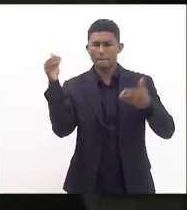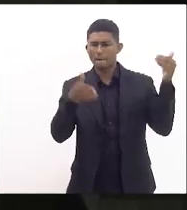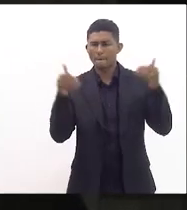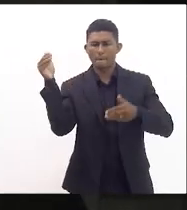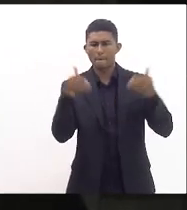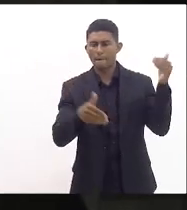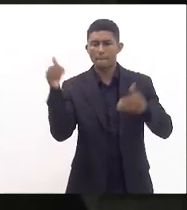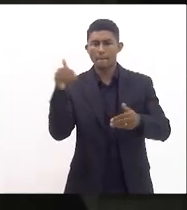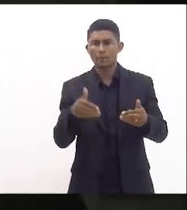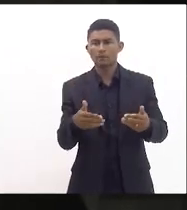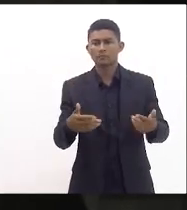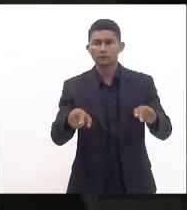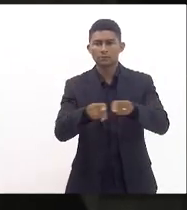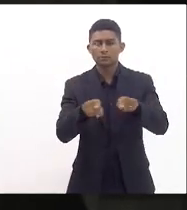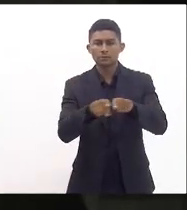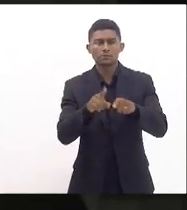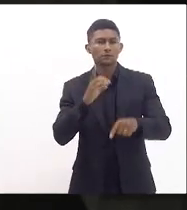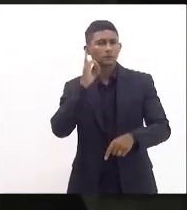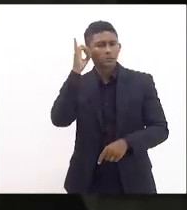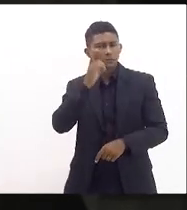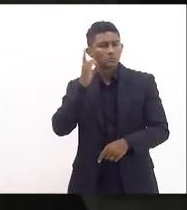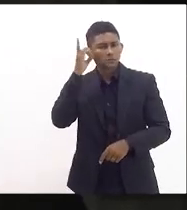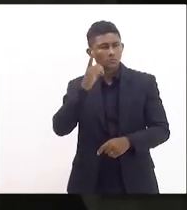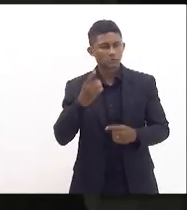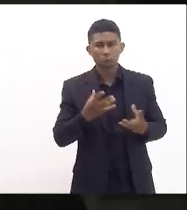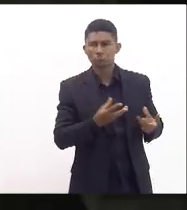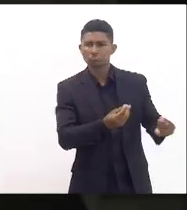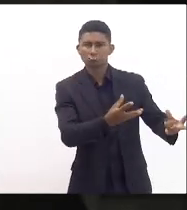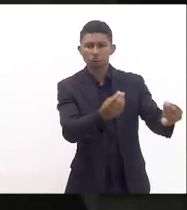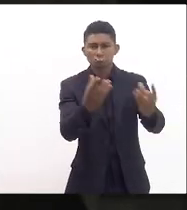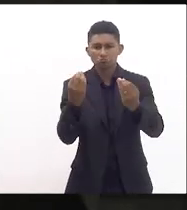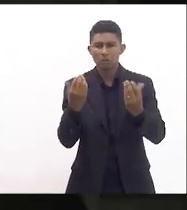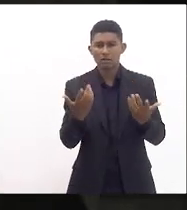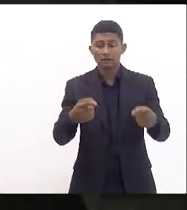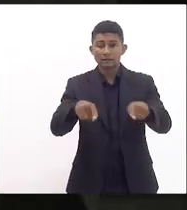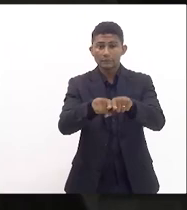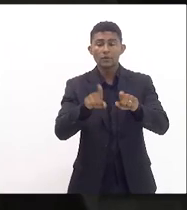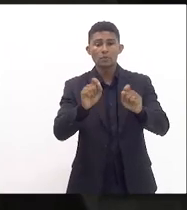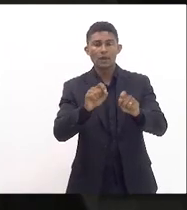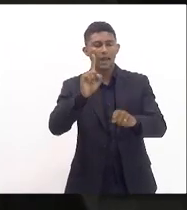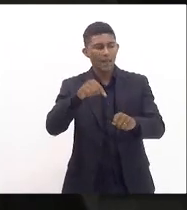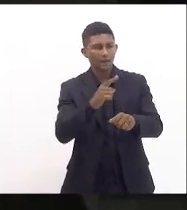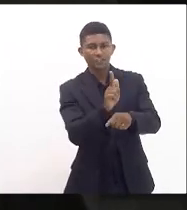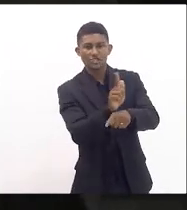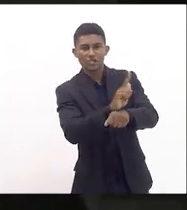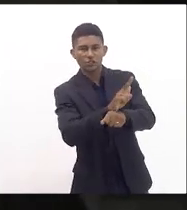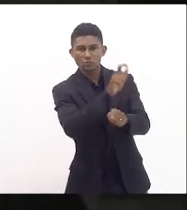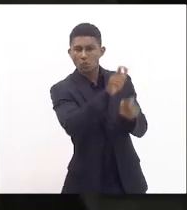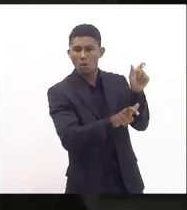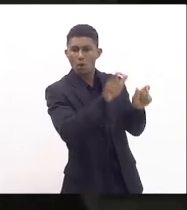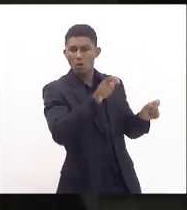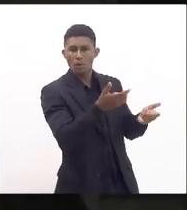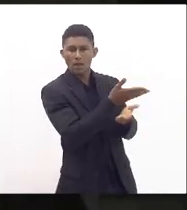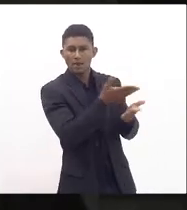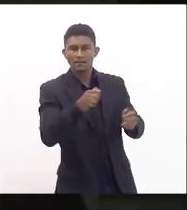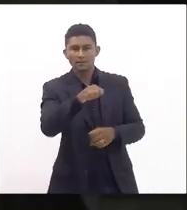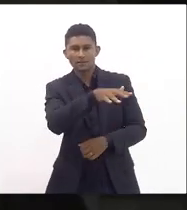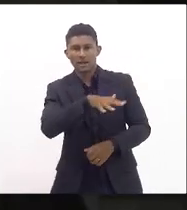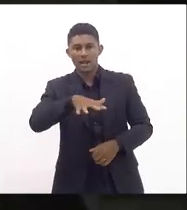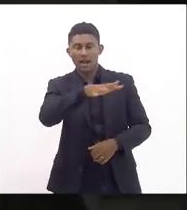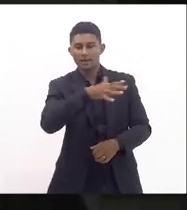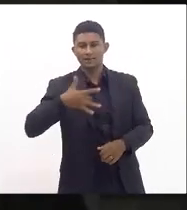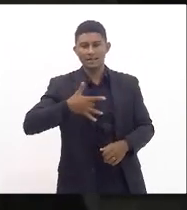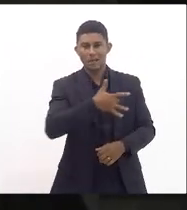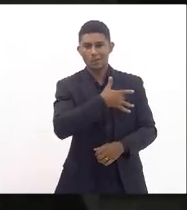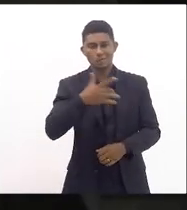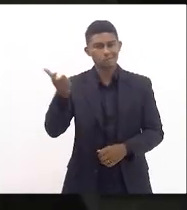de parlamentares, como também de gestores da área de saúde mental, profissionais de saúde